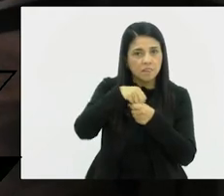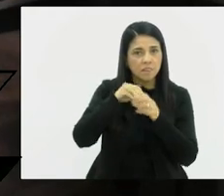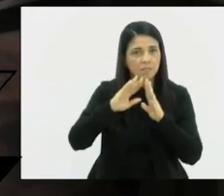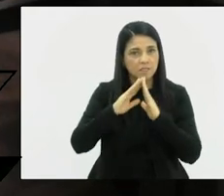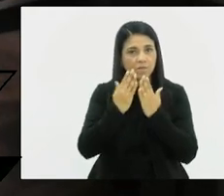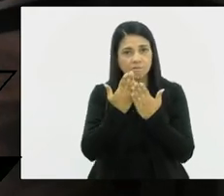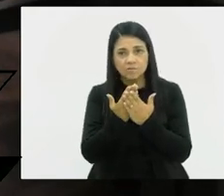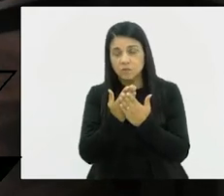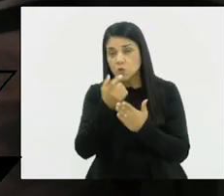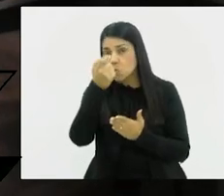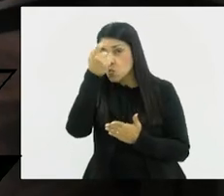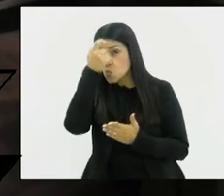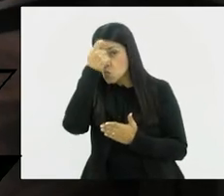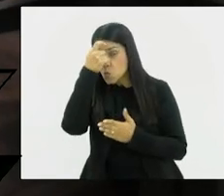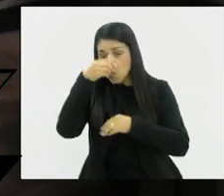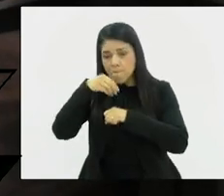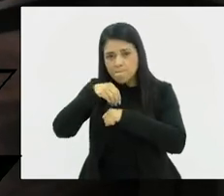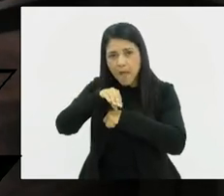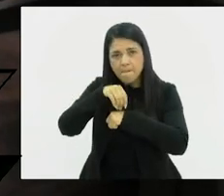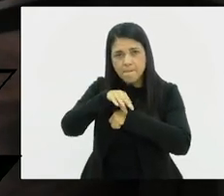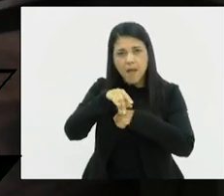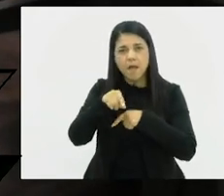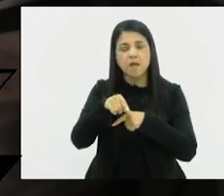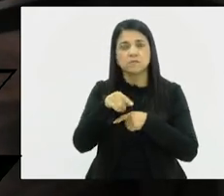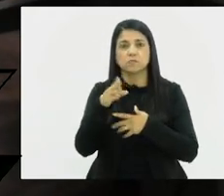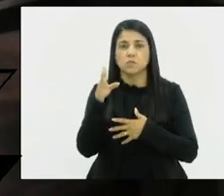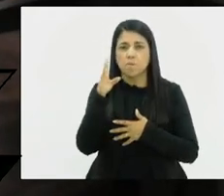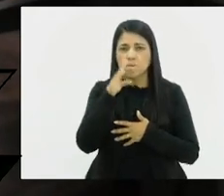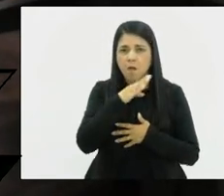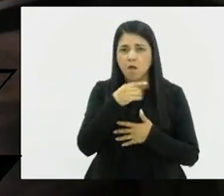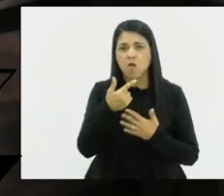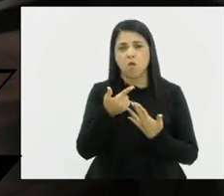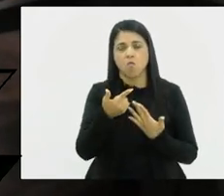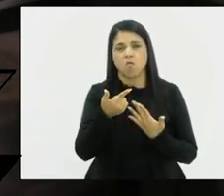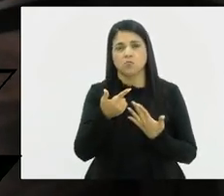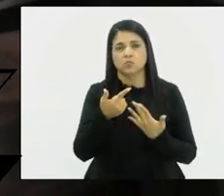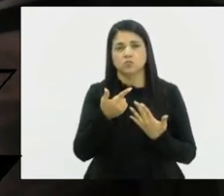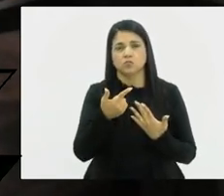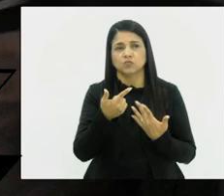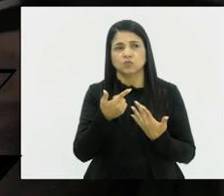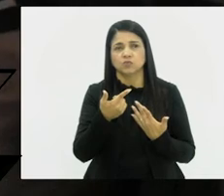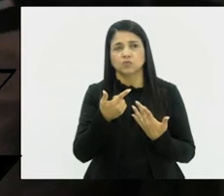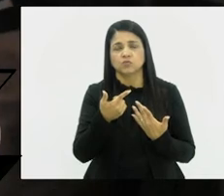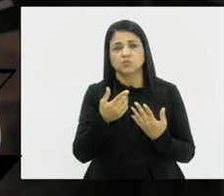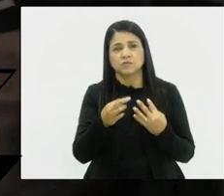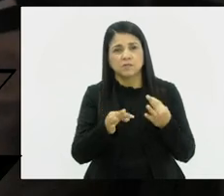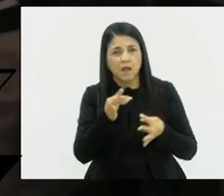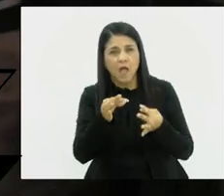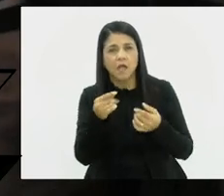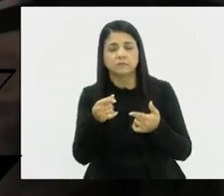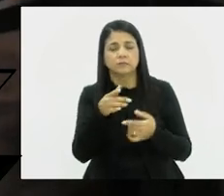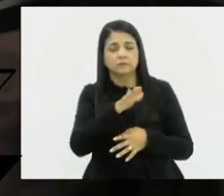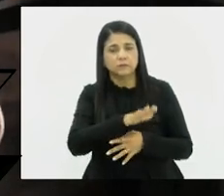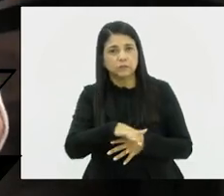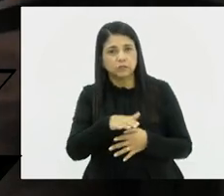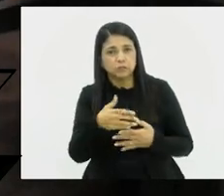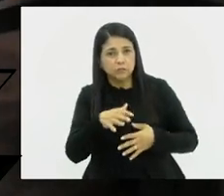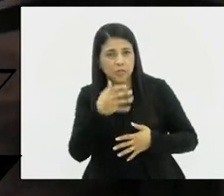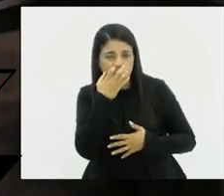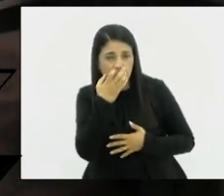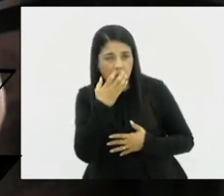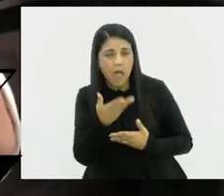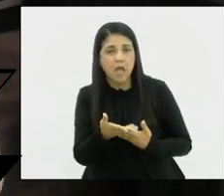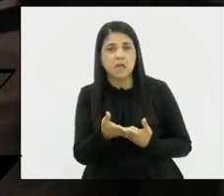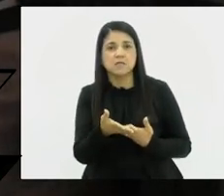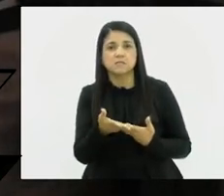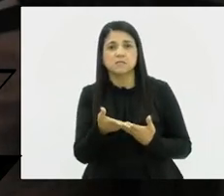na conscientização de maus tratos, na conscientização de doenças zoonoses que os animais